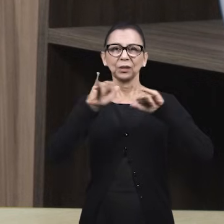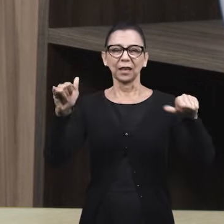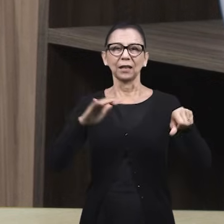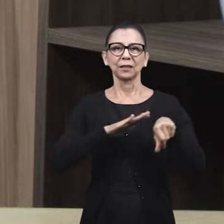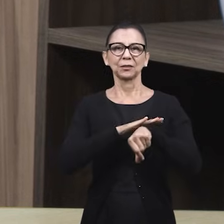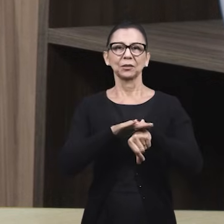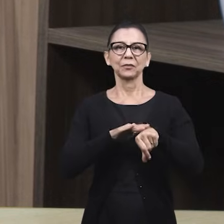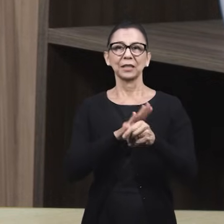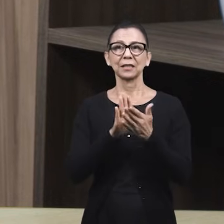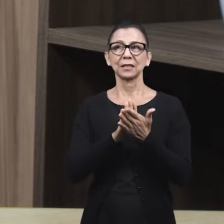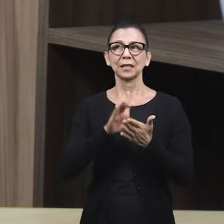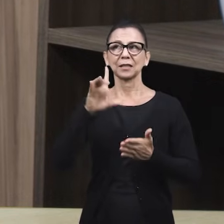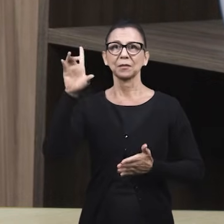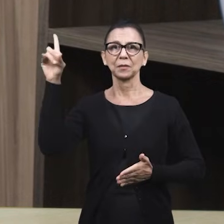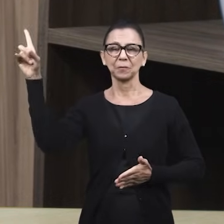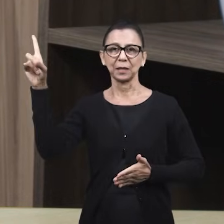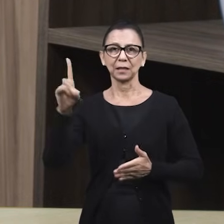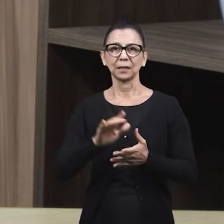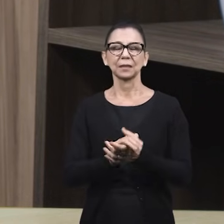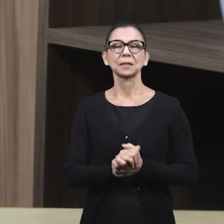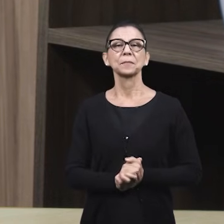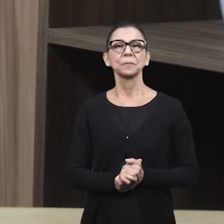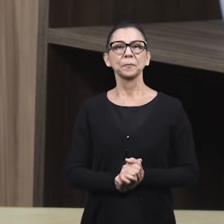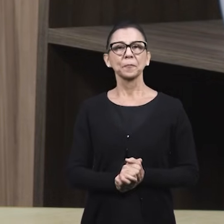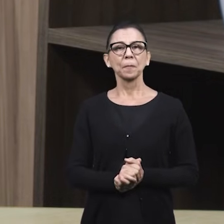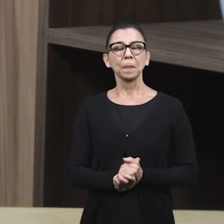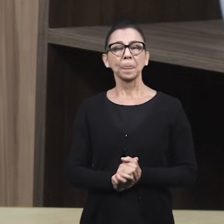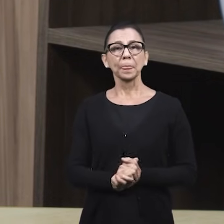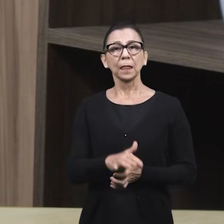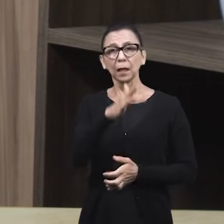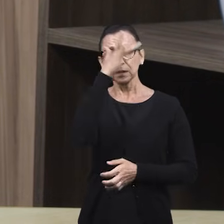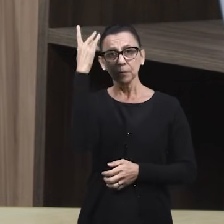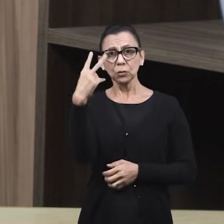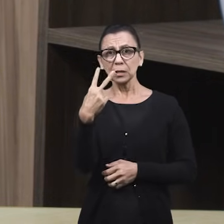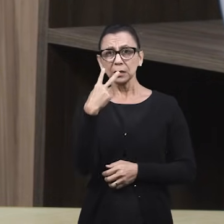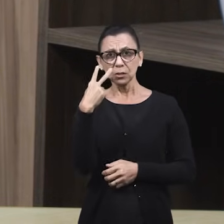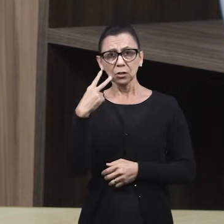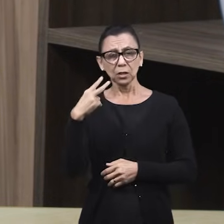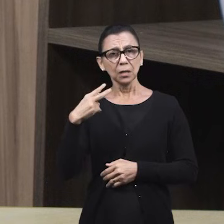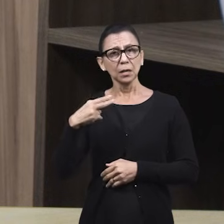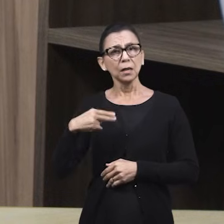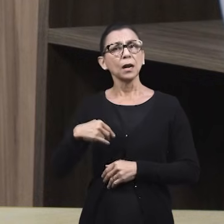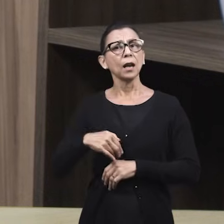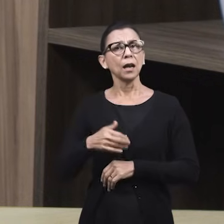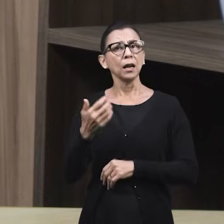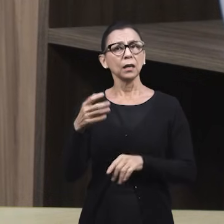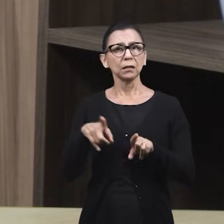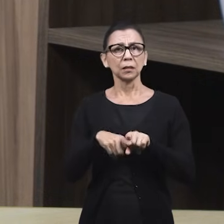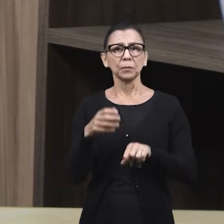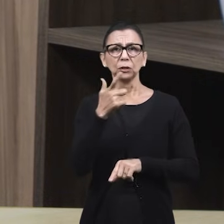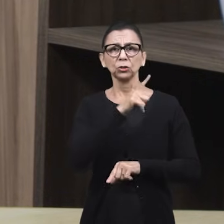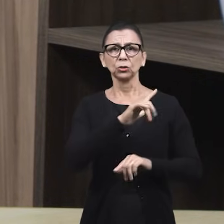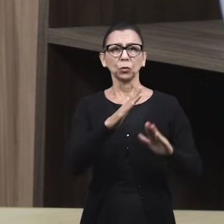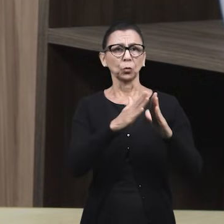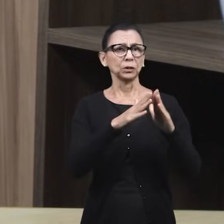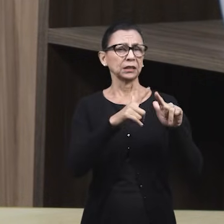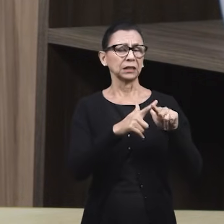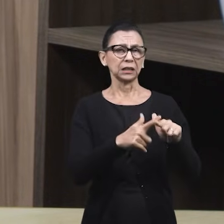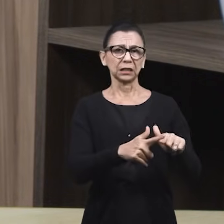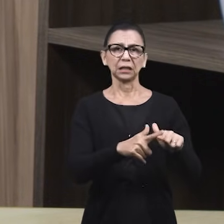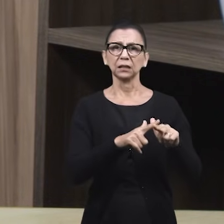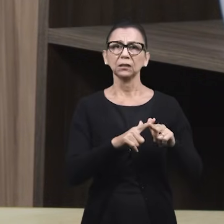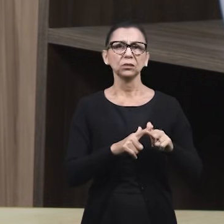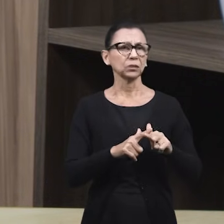Conversas Bíblicas para que cada vez mais pessoas tenham acesso, inclusive pessoas que são de outras